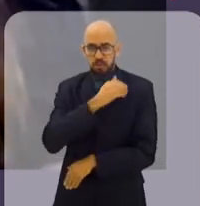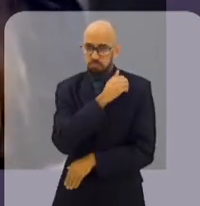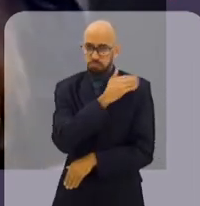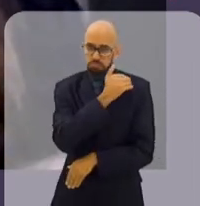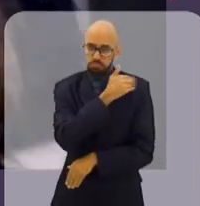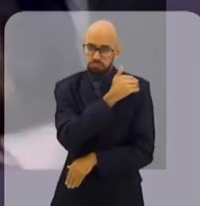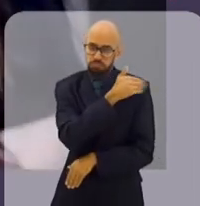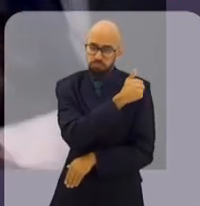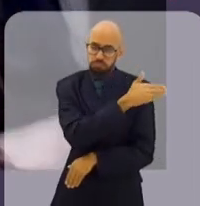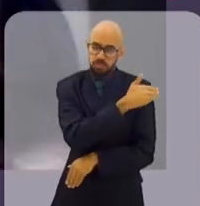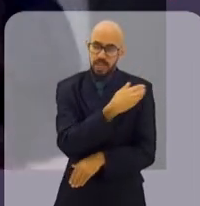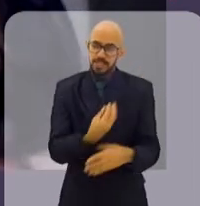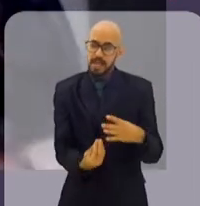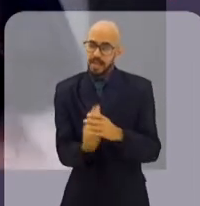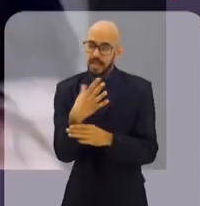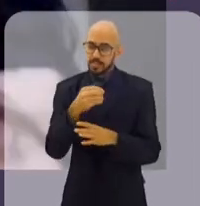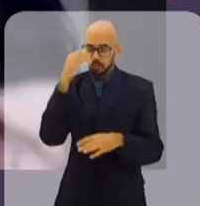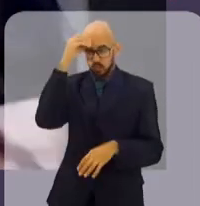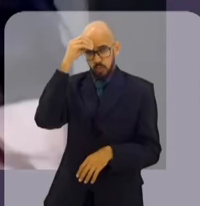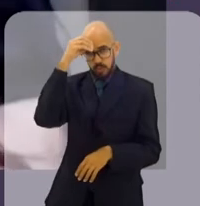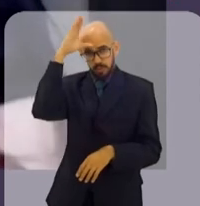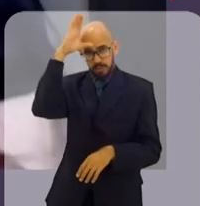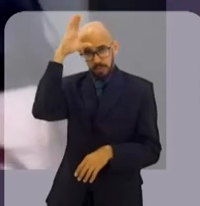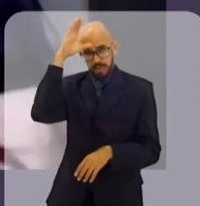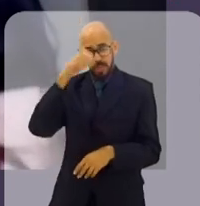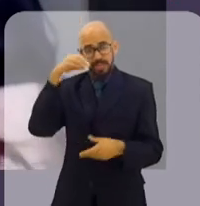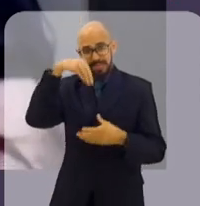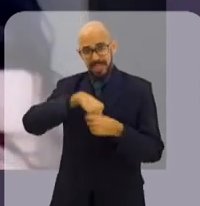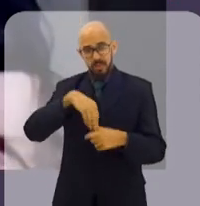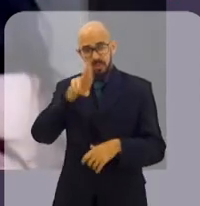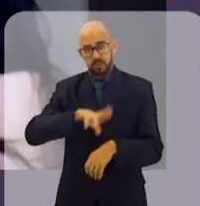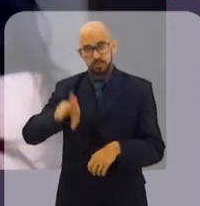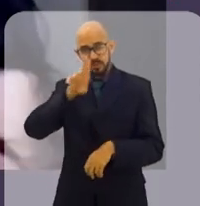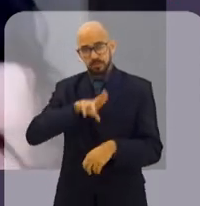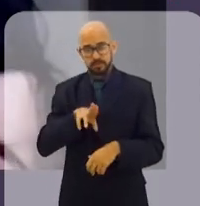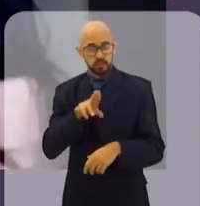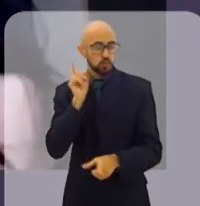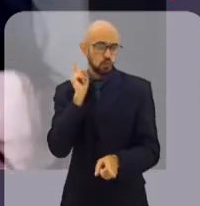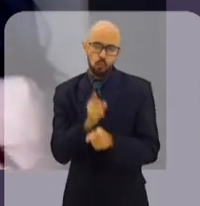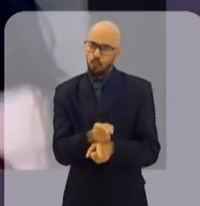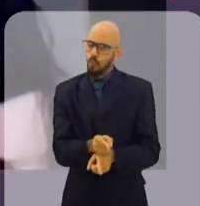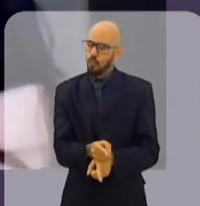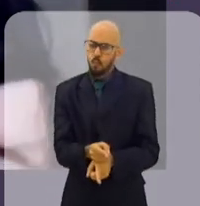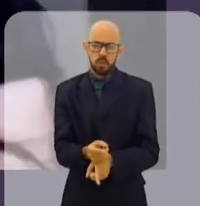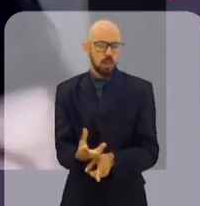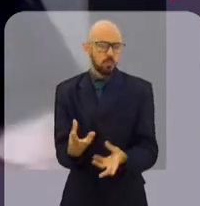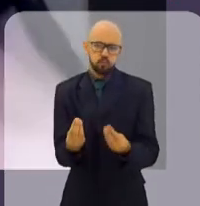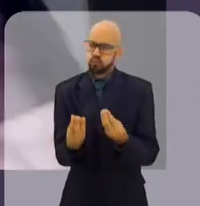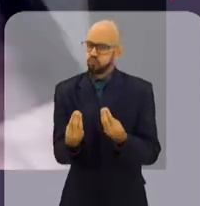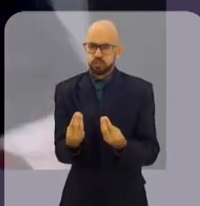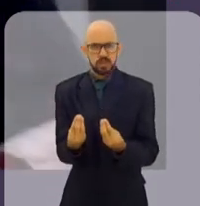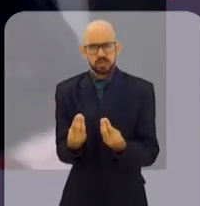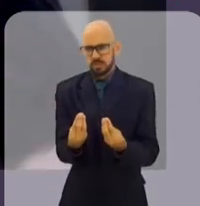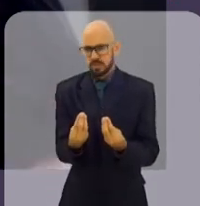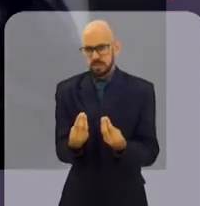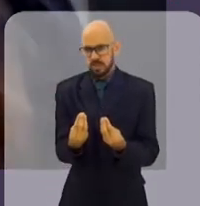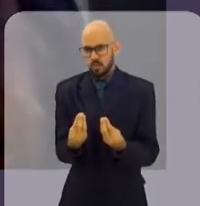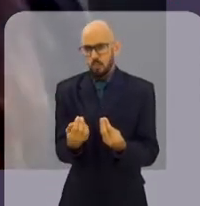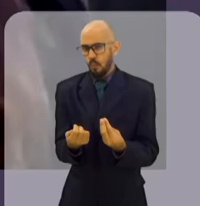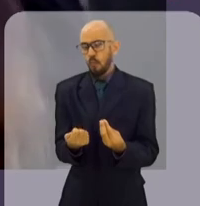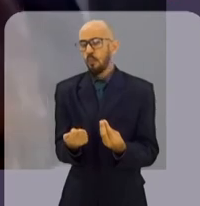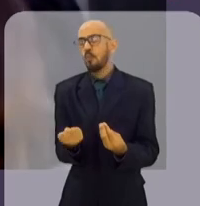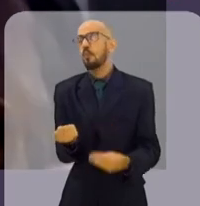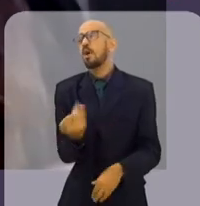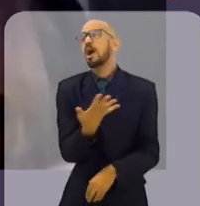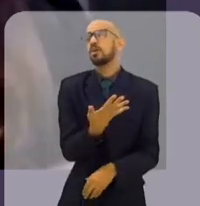quando você encontra um tipo de mulher específica, que normalmente é uma mulher branca, acadêmica, que já vem de uma classe